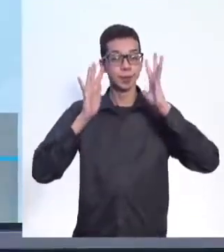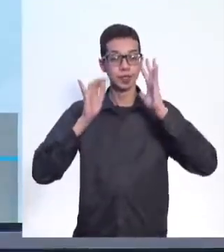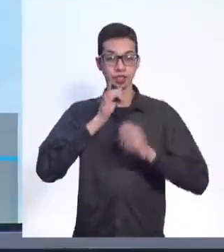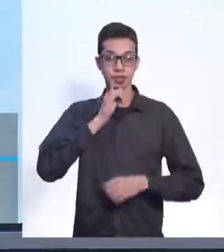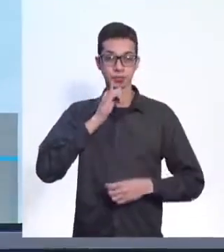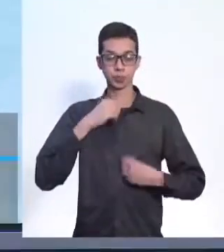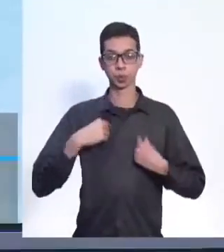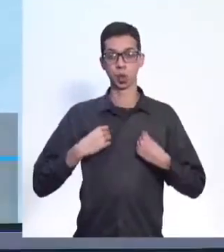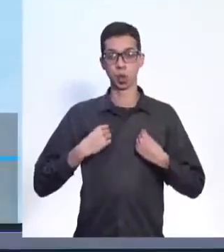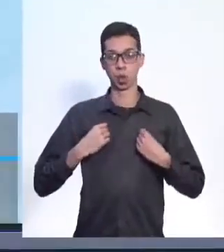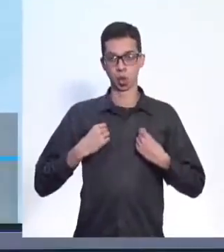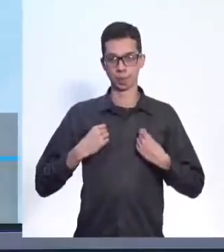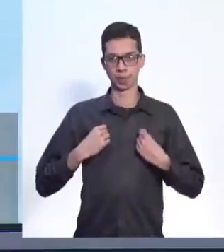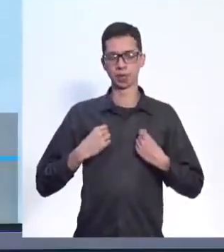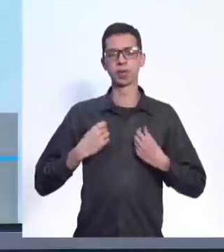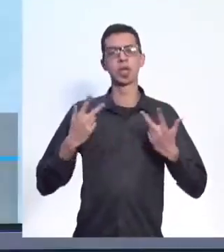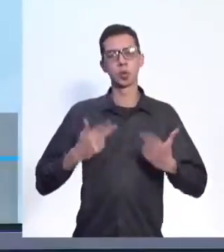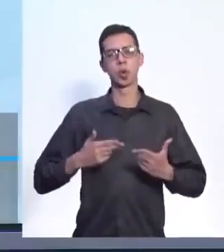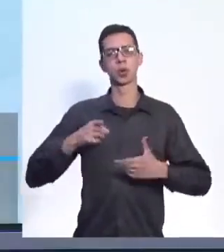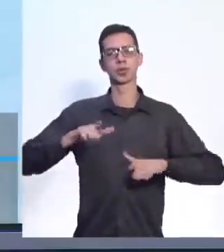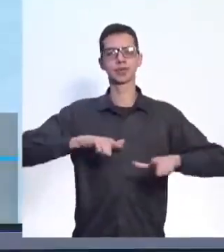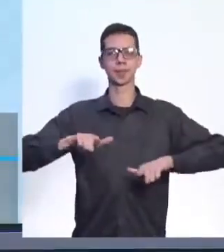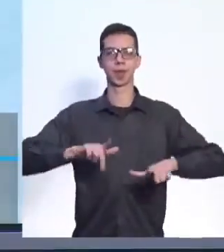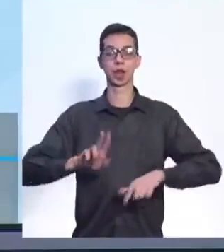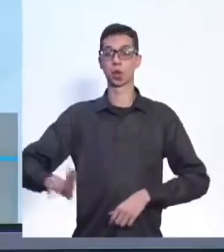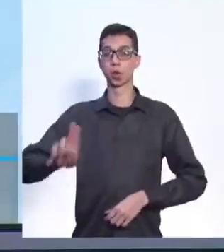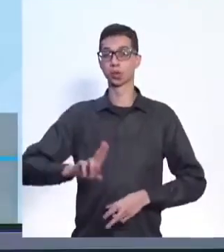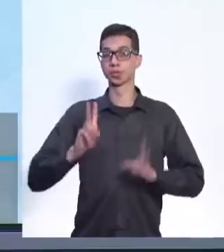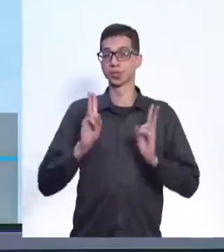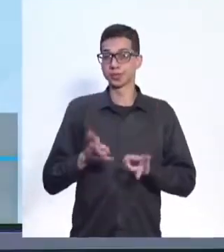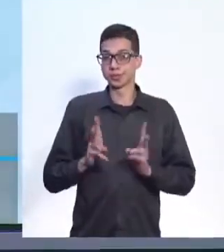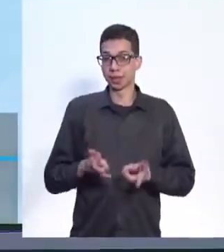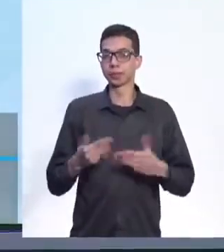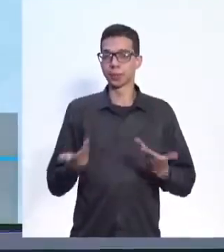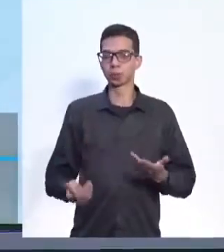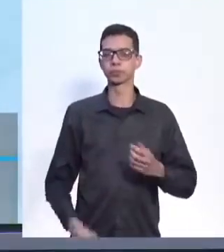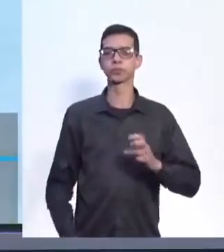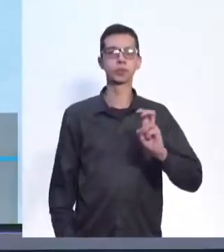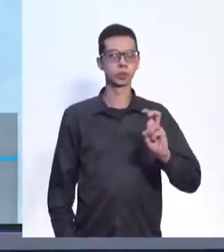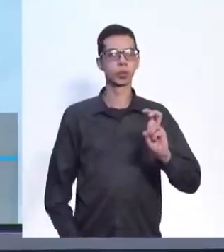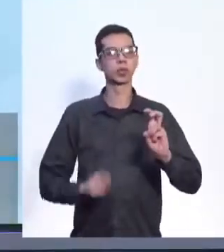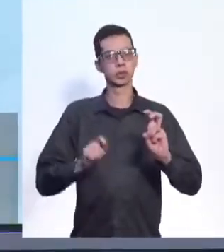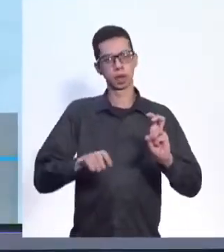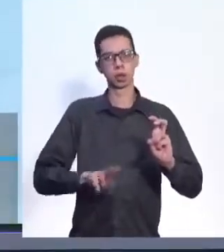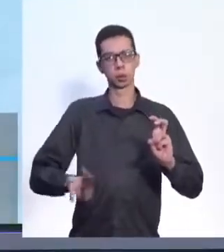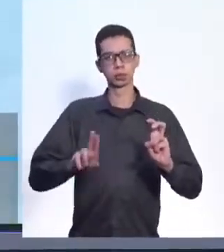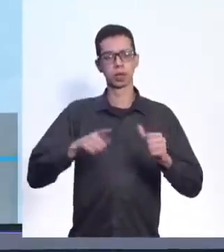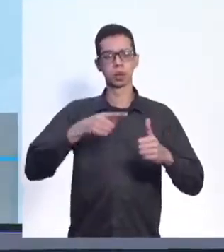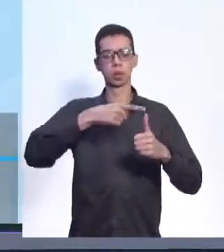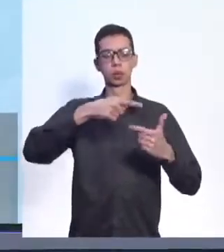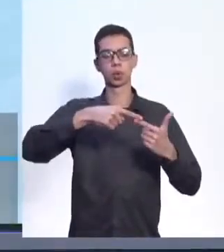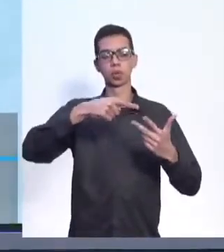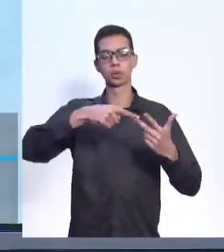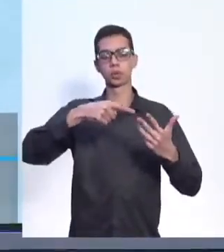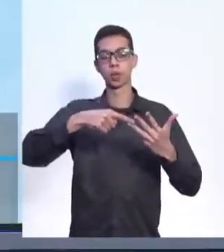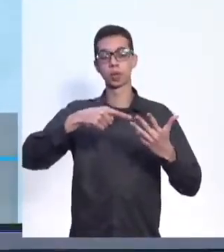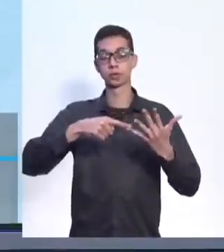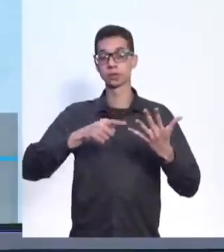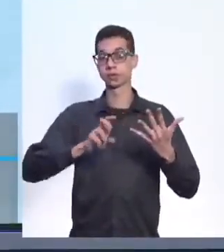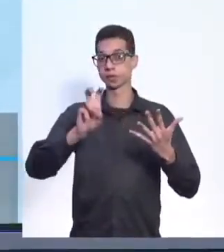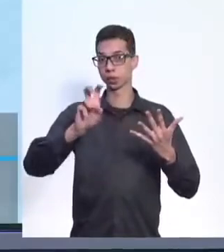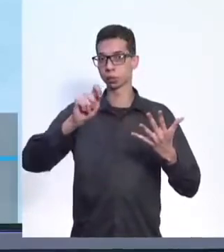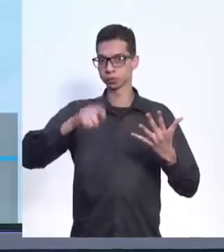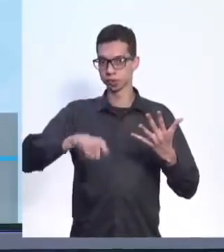seja o seu uniforme do trabalho. Então, ela tem 5 opções de uniforme. Então, ela tem uniforme para